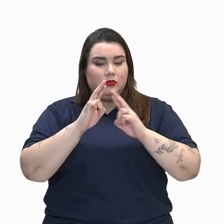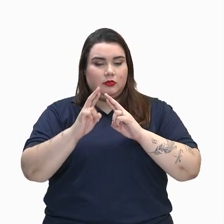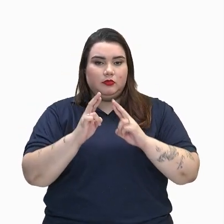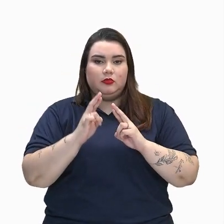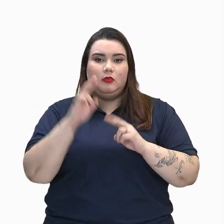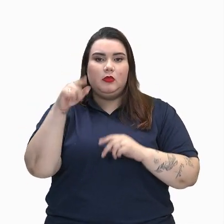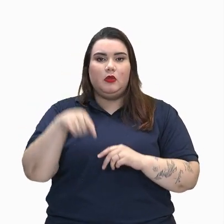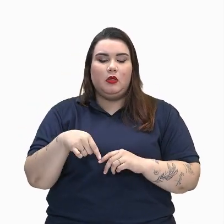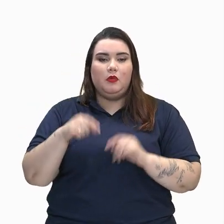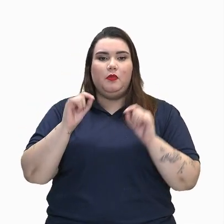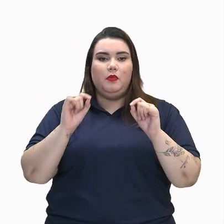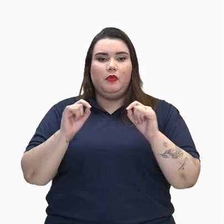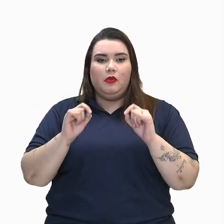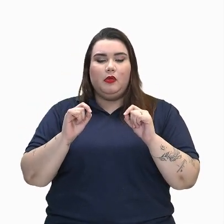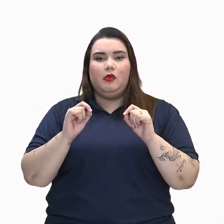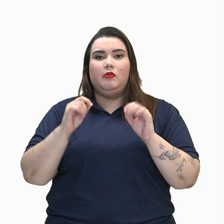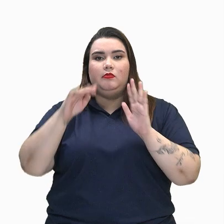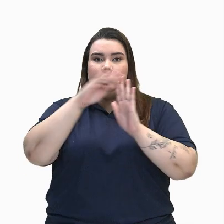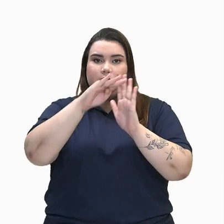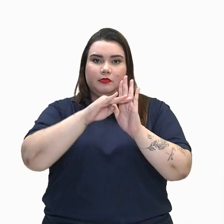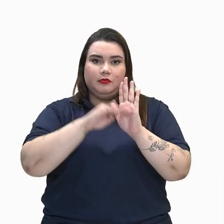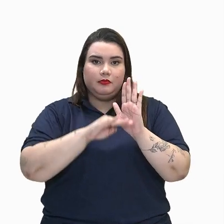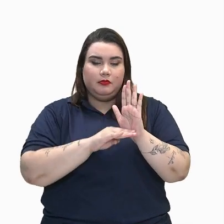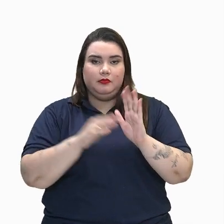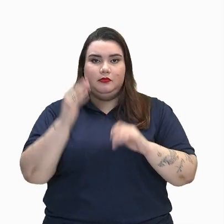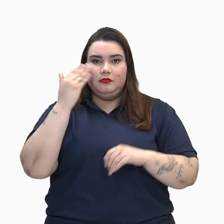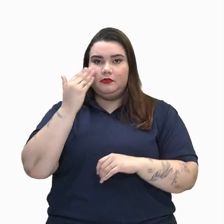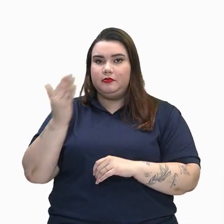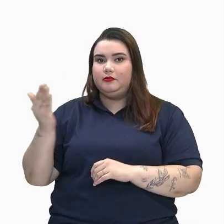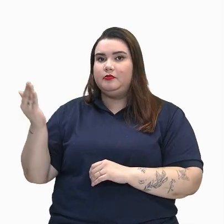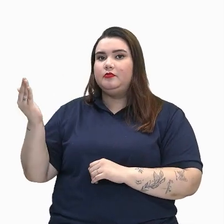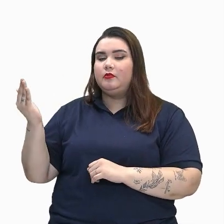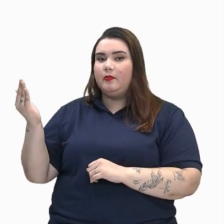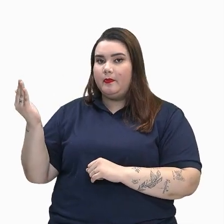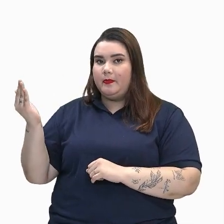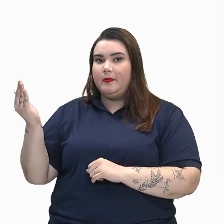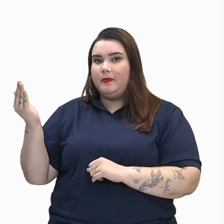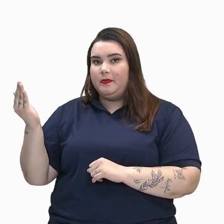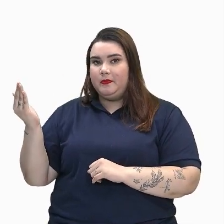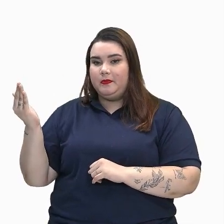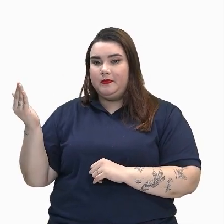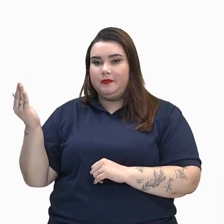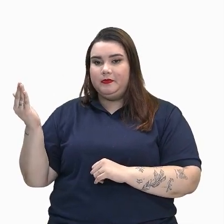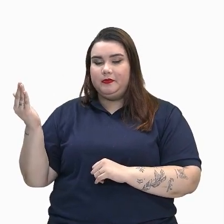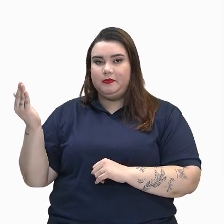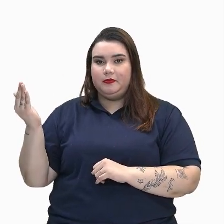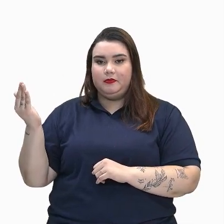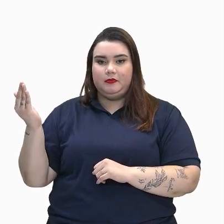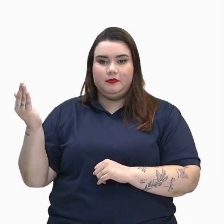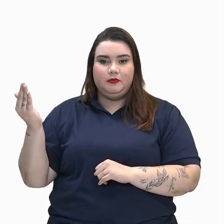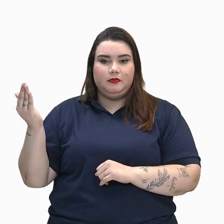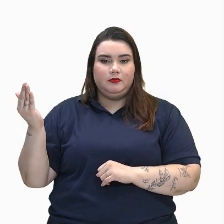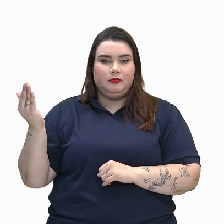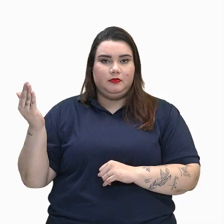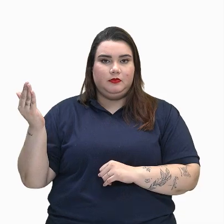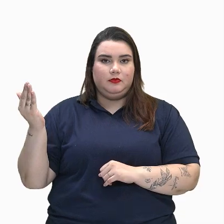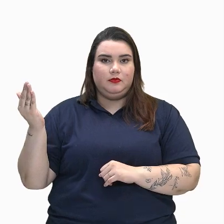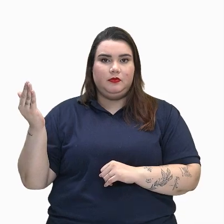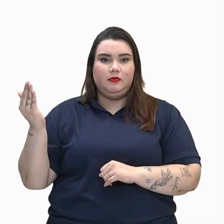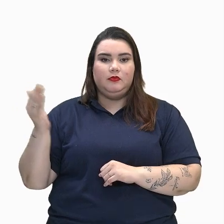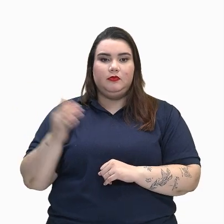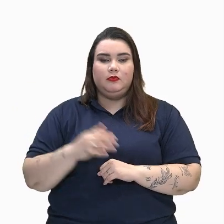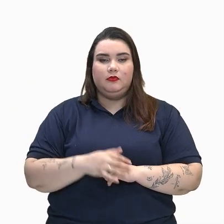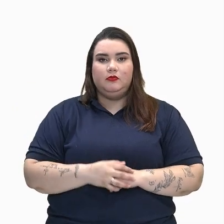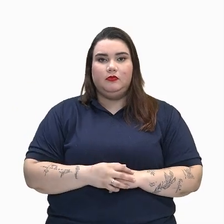são informar, entreter, investigar e registrar memórias, além de